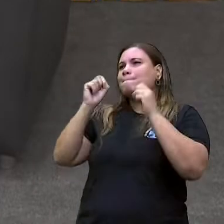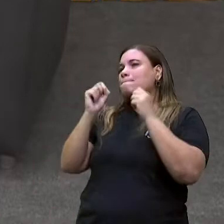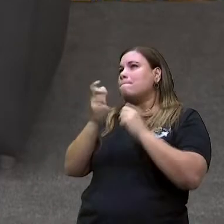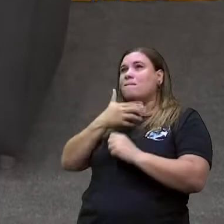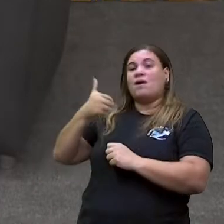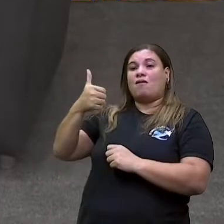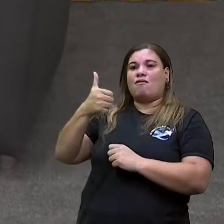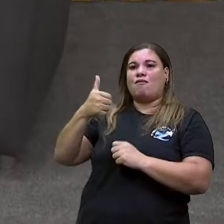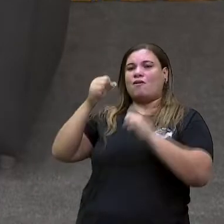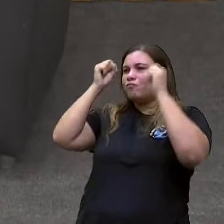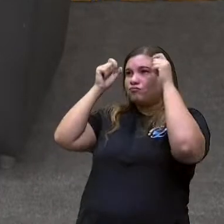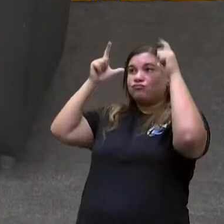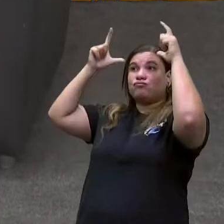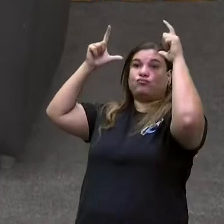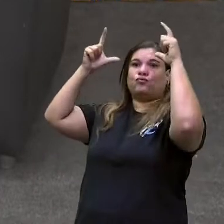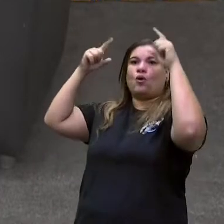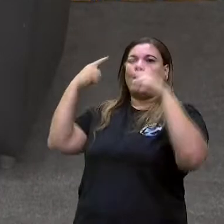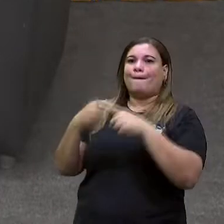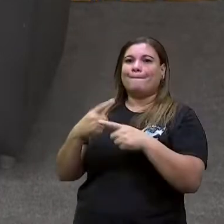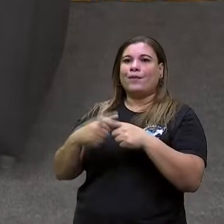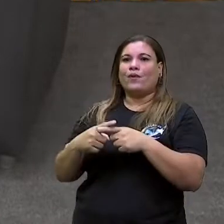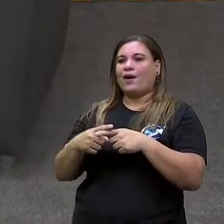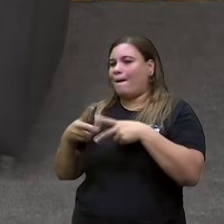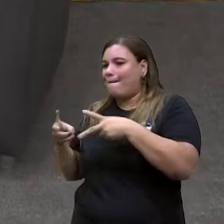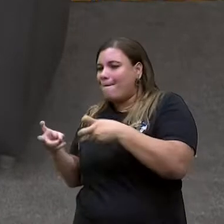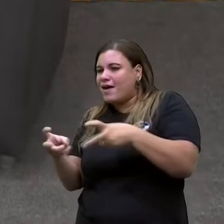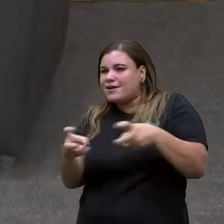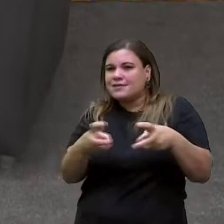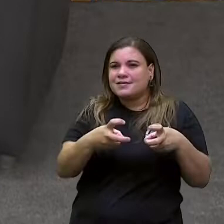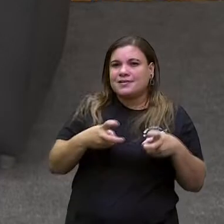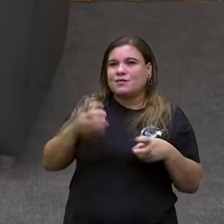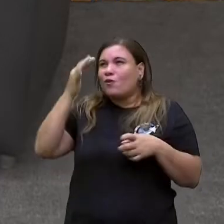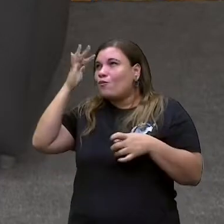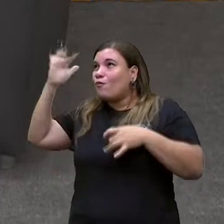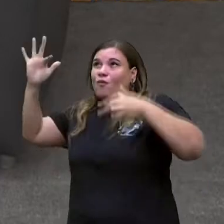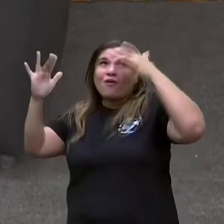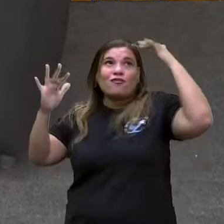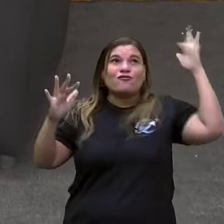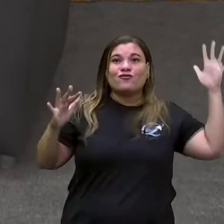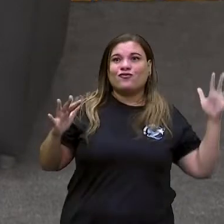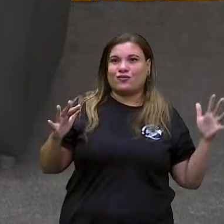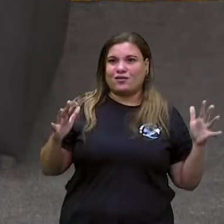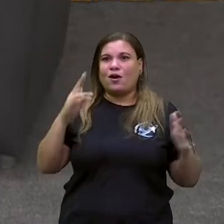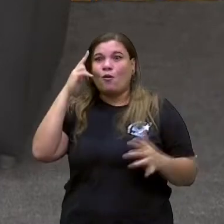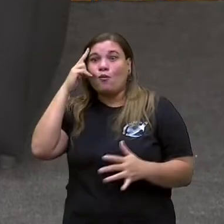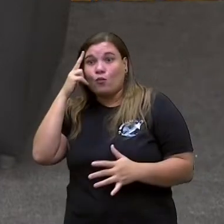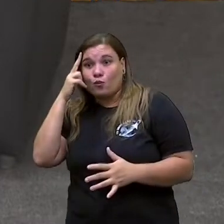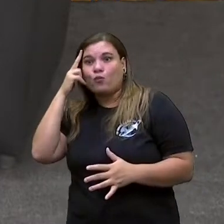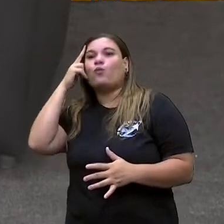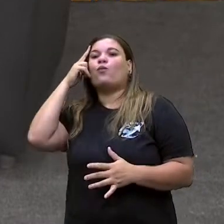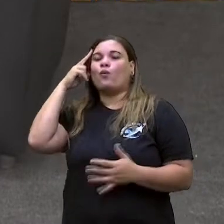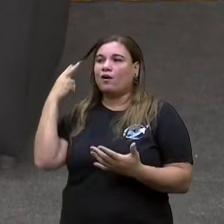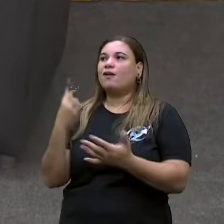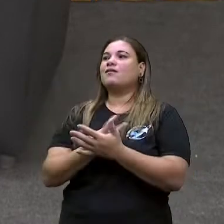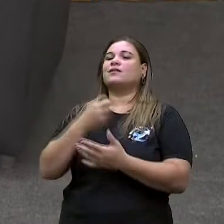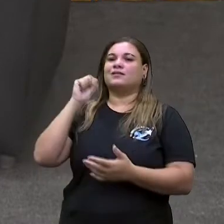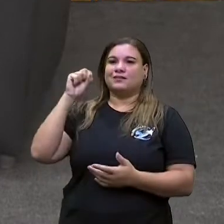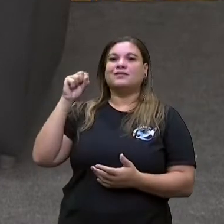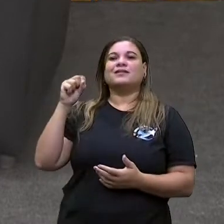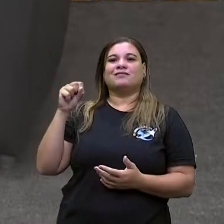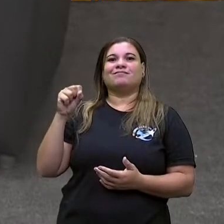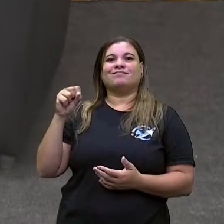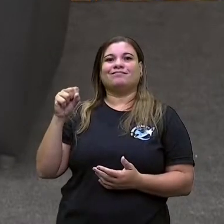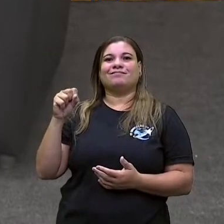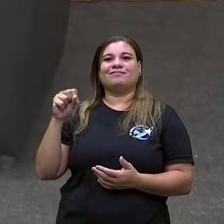leitura ela favorece a criatividade, ela amplia as funções cerebrais, ela cria novas